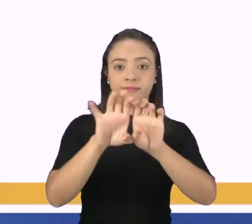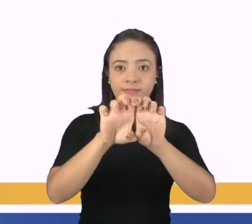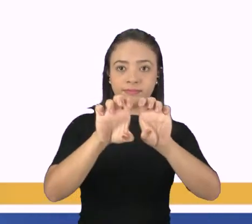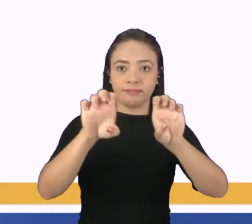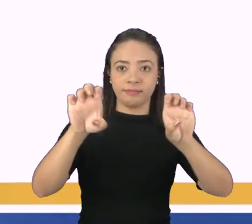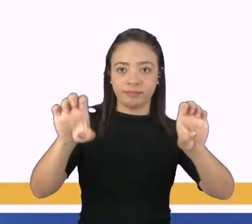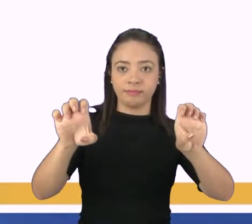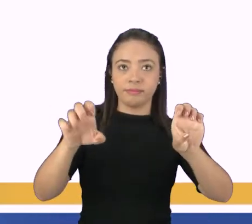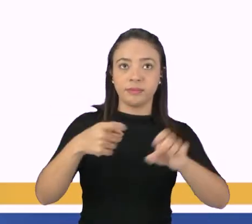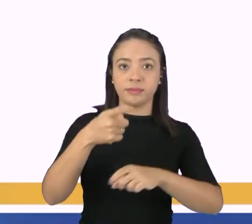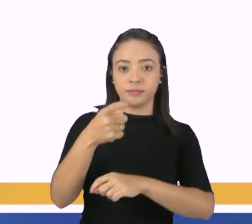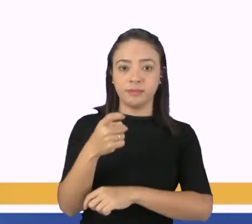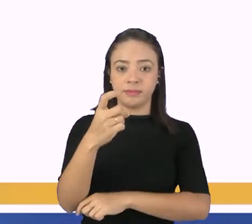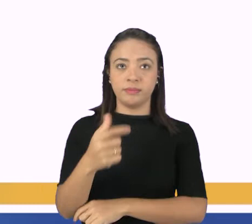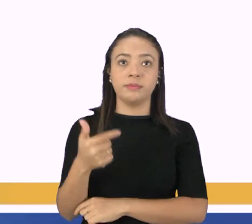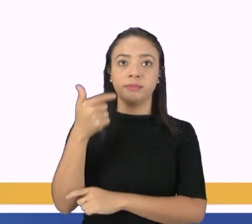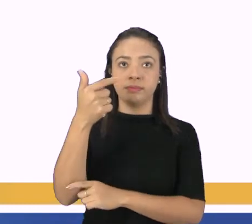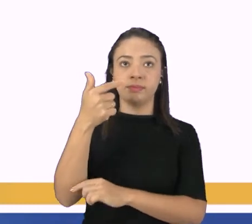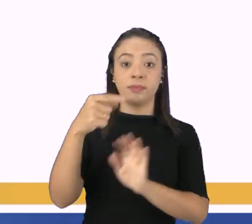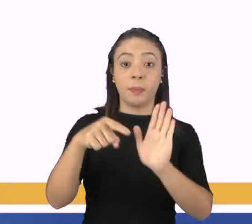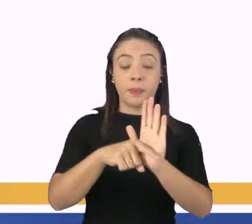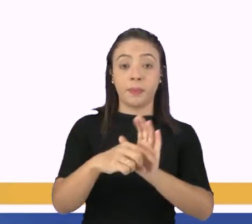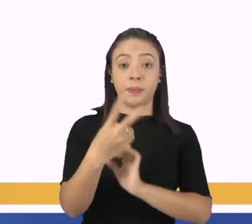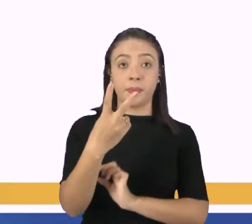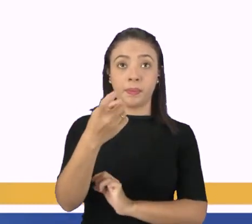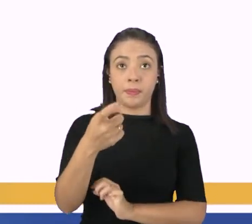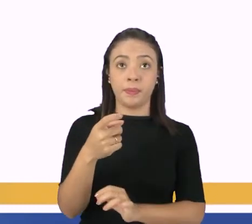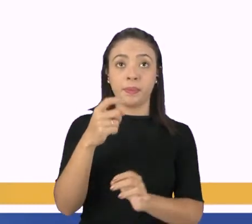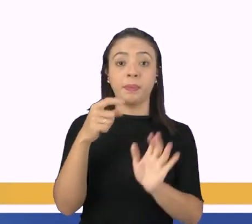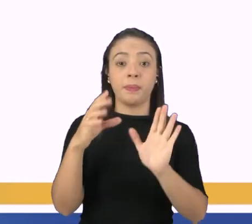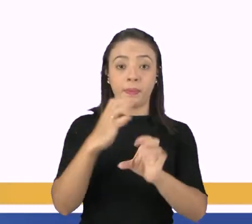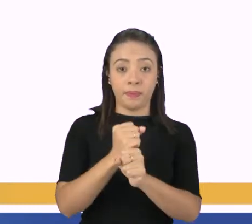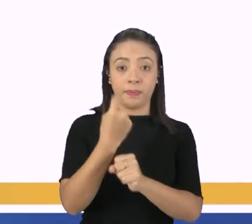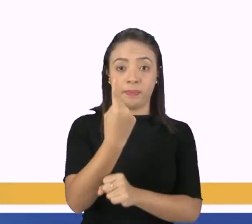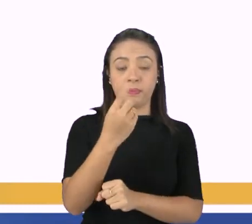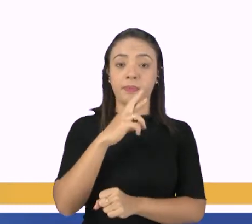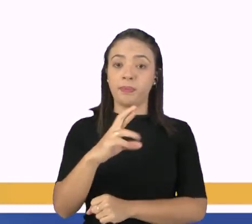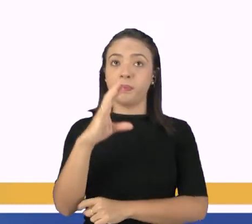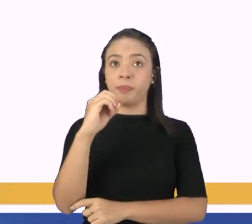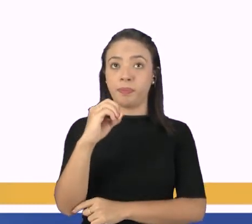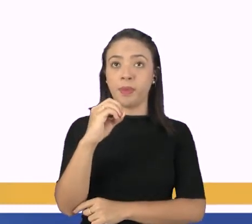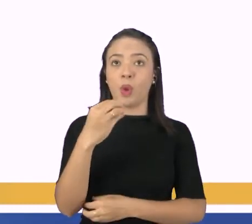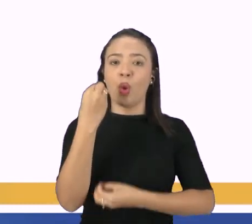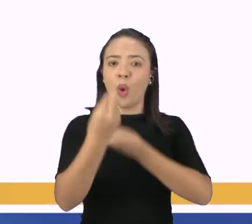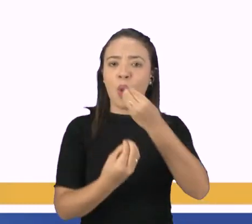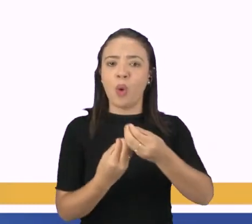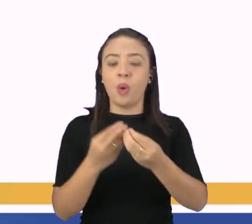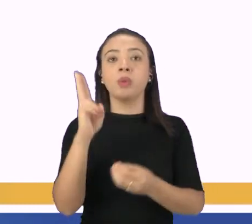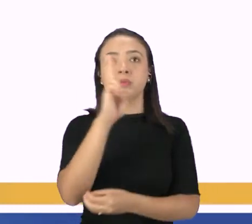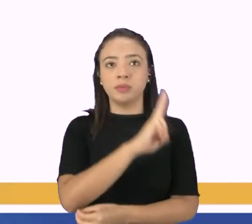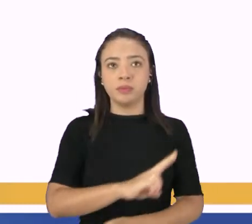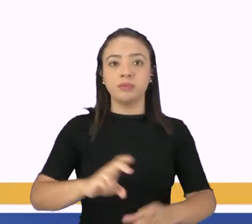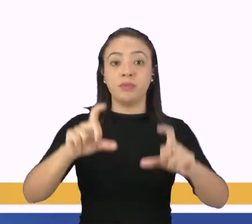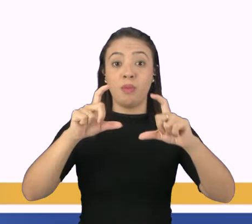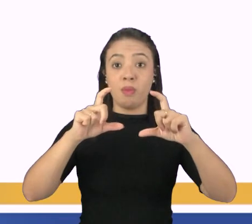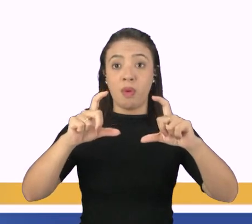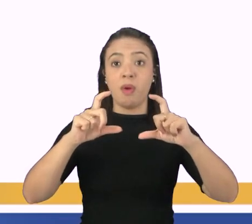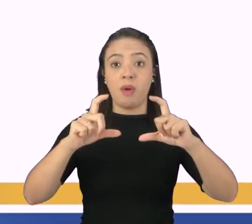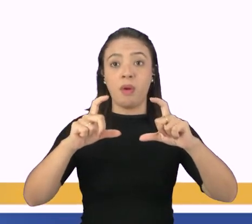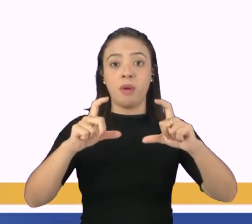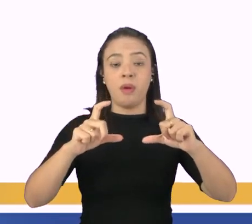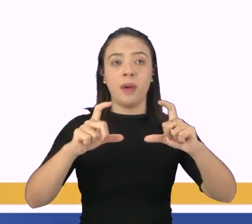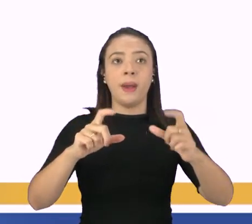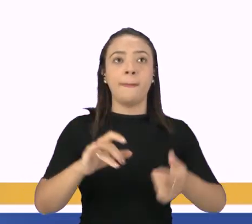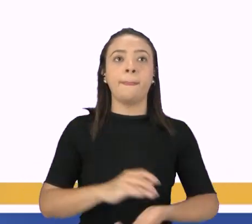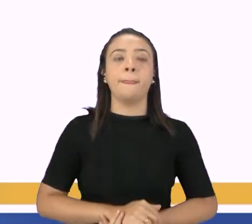equação x² menos 2x mais 1 igual a 0, usando a fórmula resolutiva, né, que é a nossa fórmula